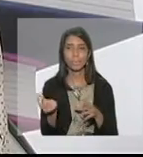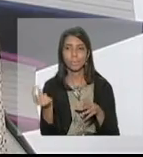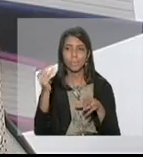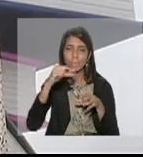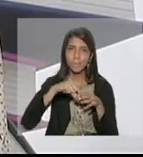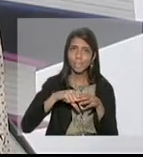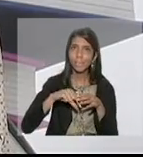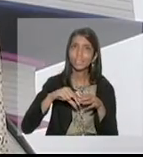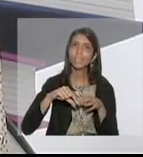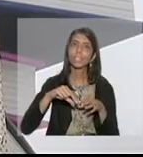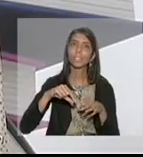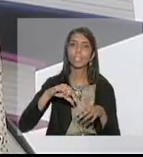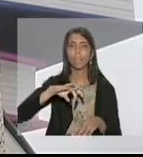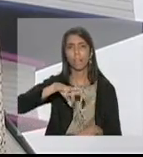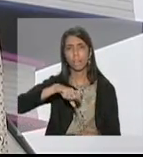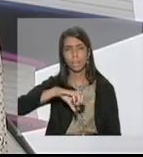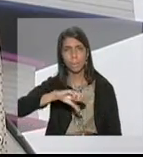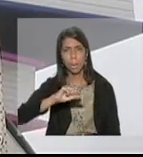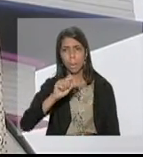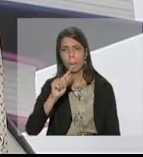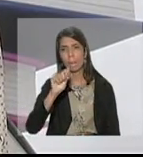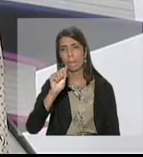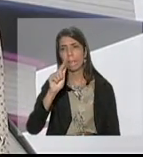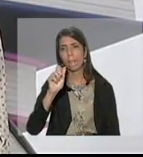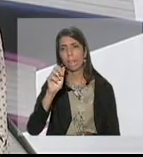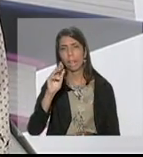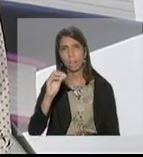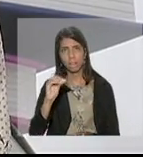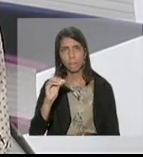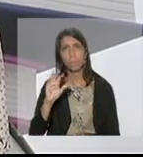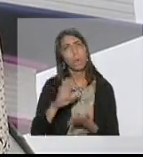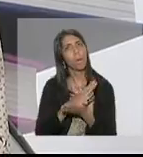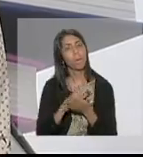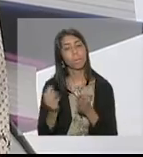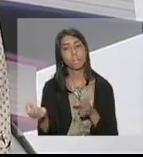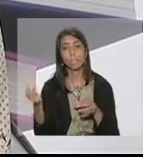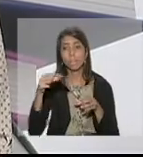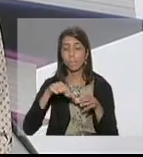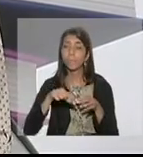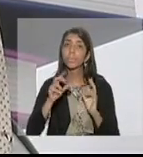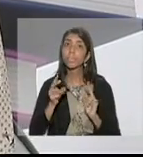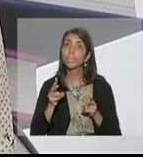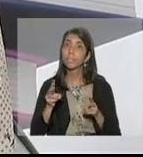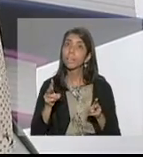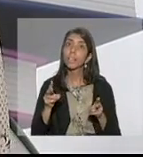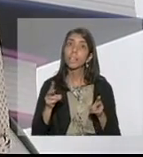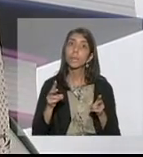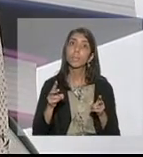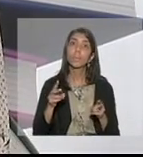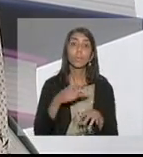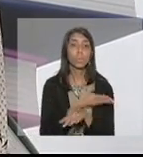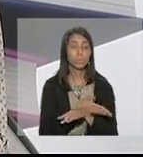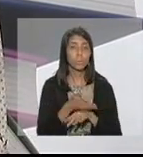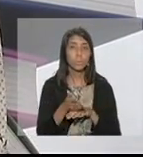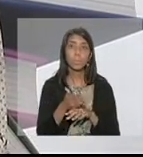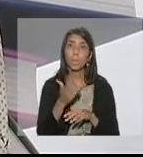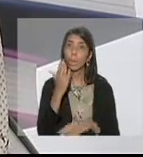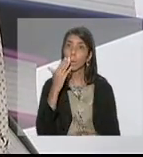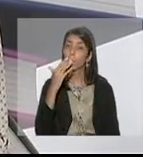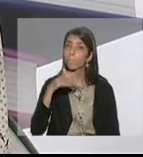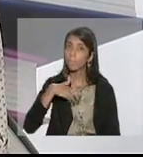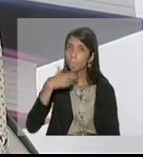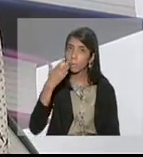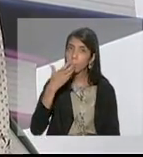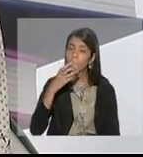sementes, né, do limão galego, que é maravilhoso, algumas sementes E aí toda vez que eu tô com esse hábito, assim, toda vez que eu como